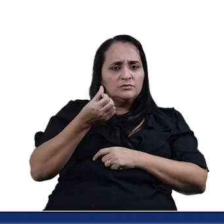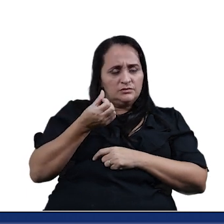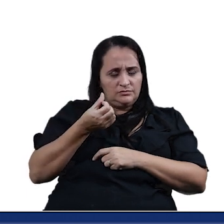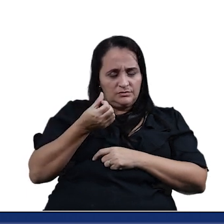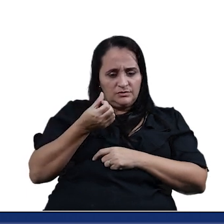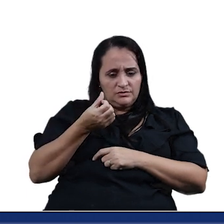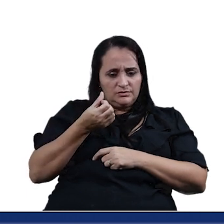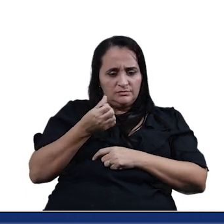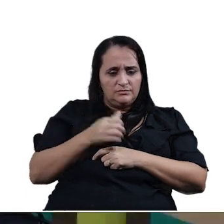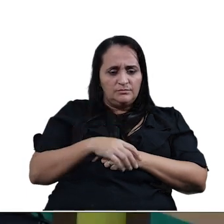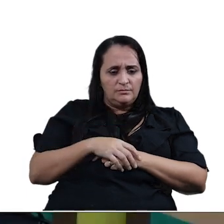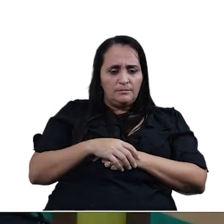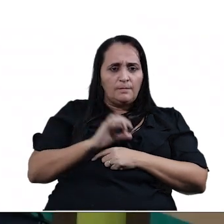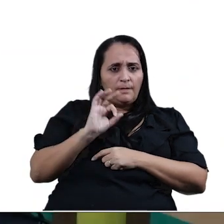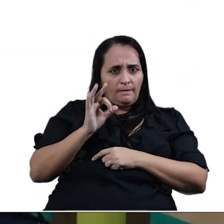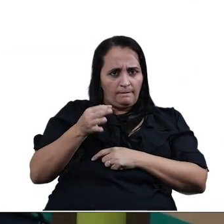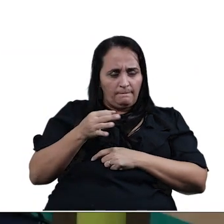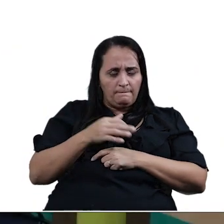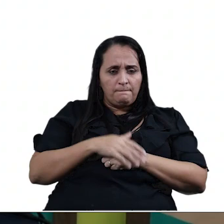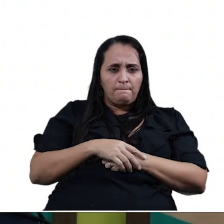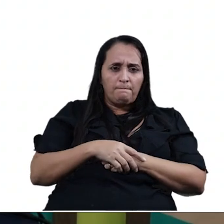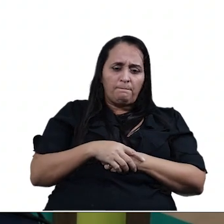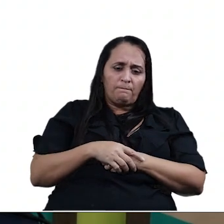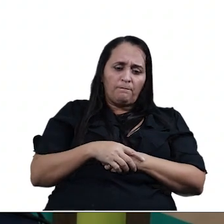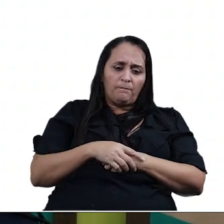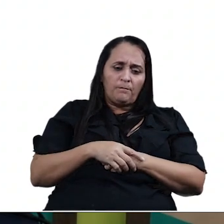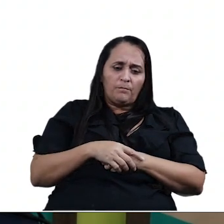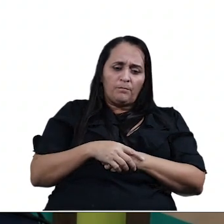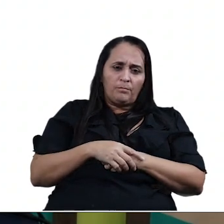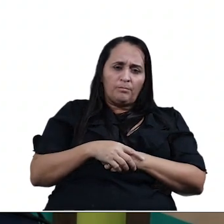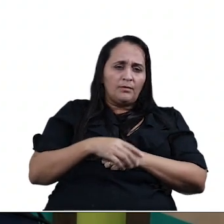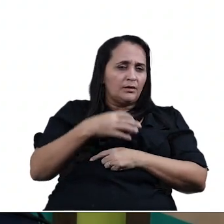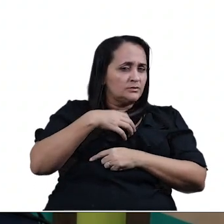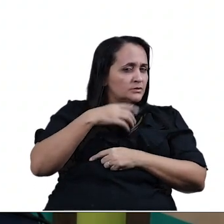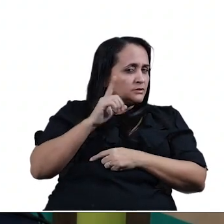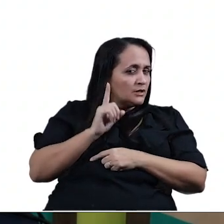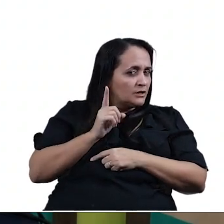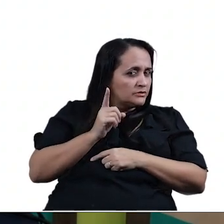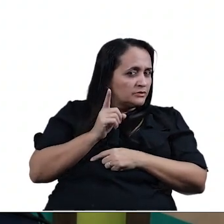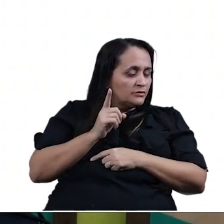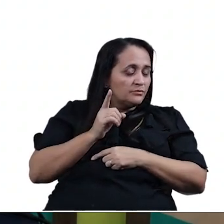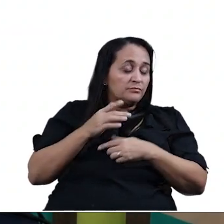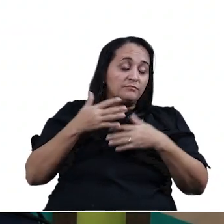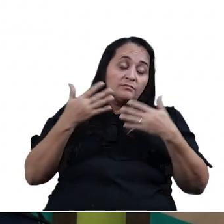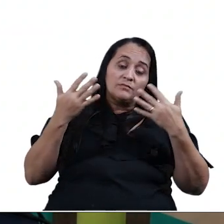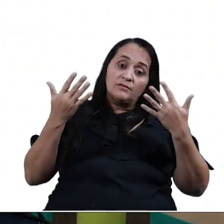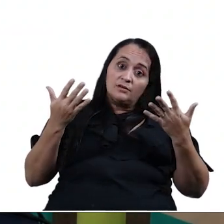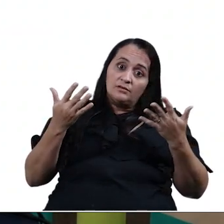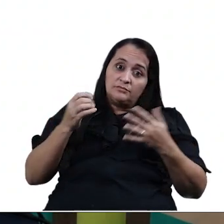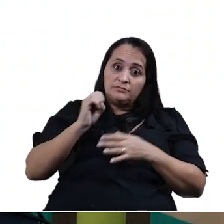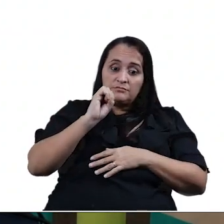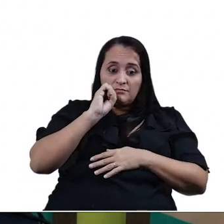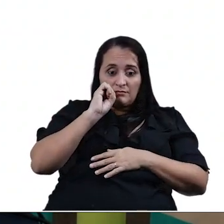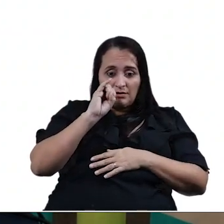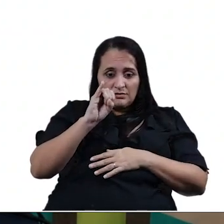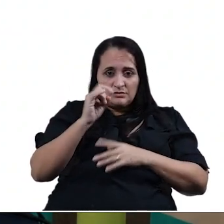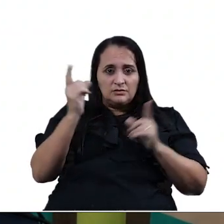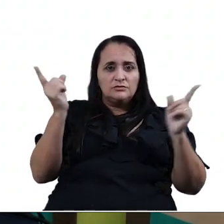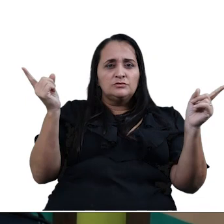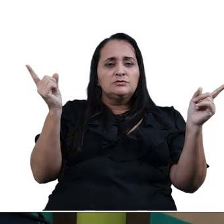Continua sendo 6. Certo? Deu para pegar aí? Sentiu? Se